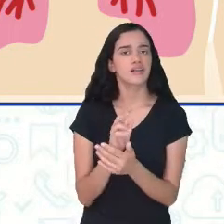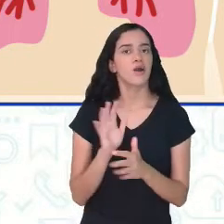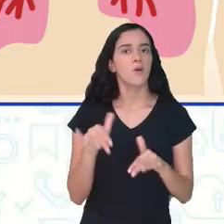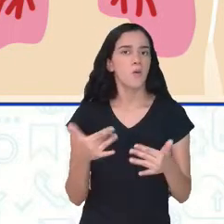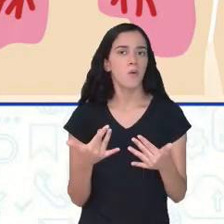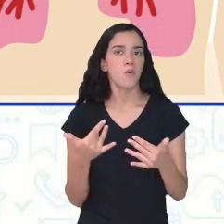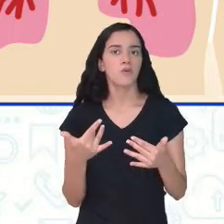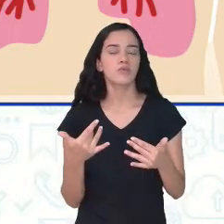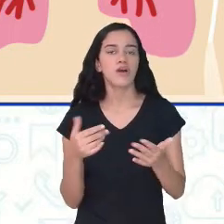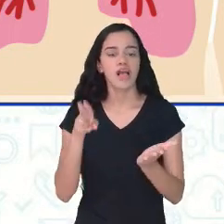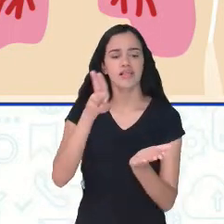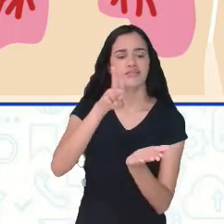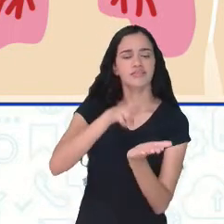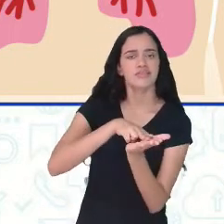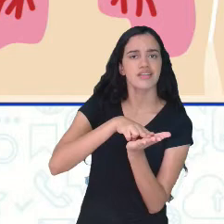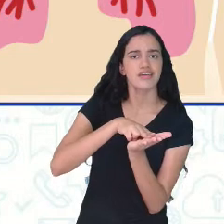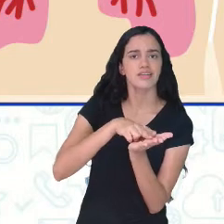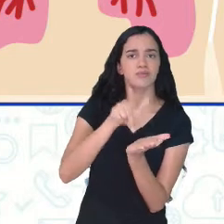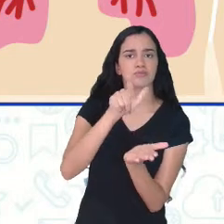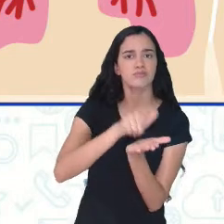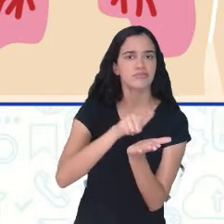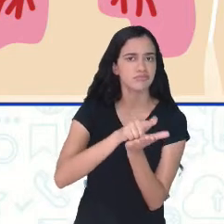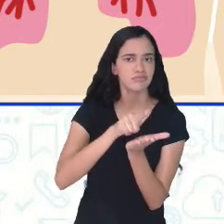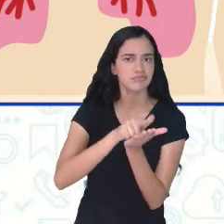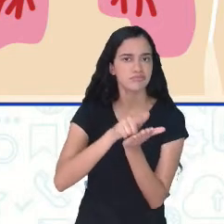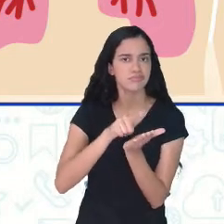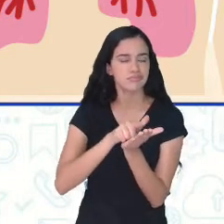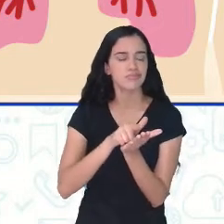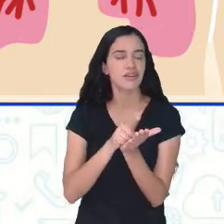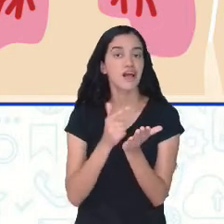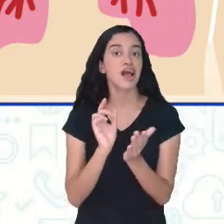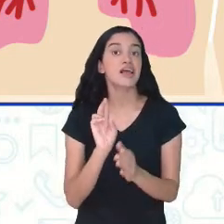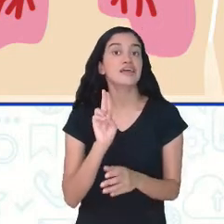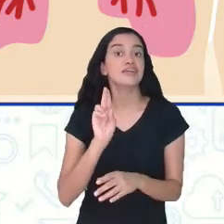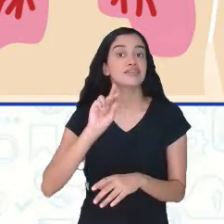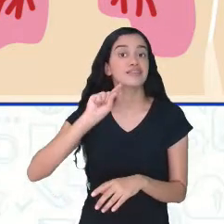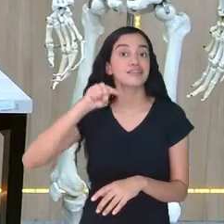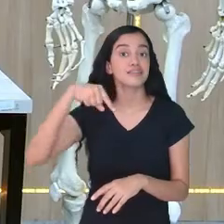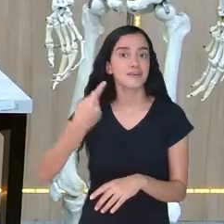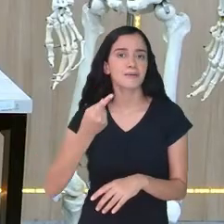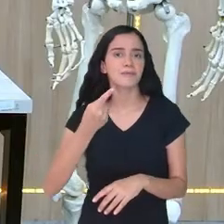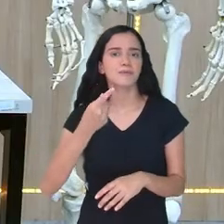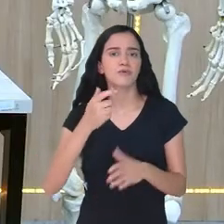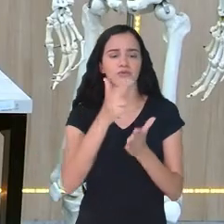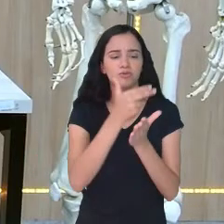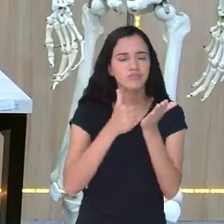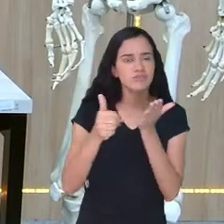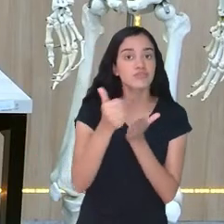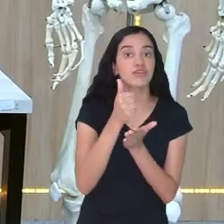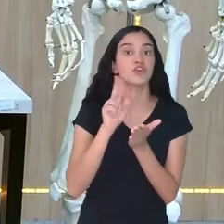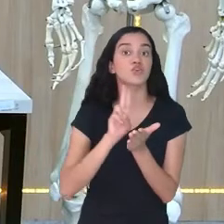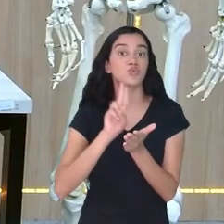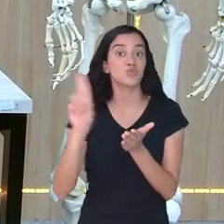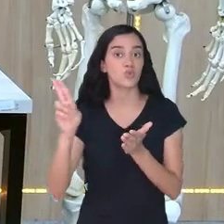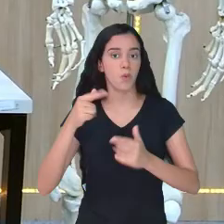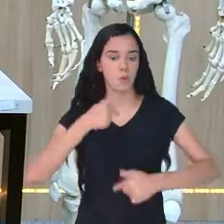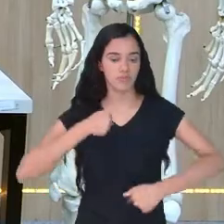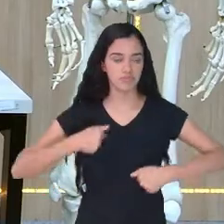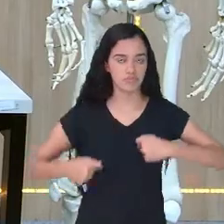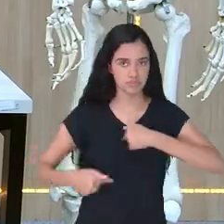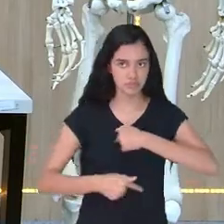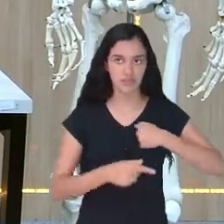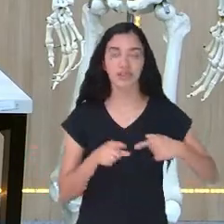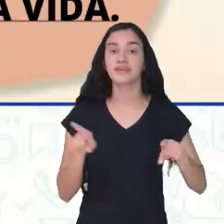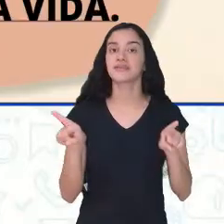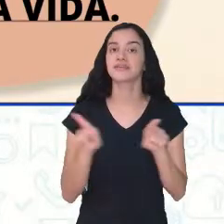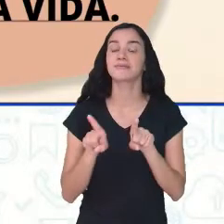do papelão, faz alguém marcar o seu corpo e depois você preenche aí com os órgãos e o nome dos órgãos. O que é que eu tenho mais? Vamos